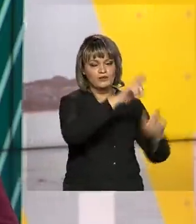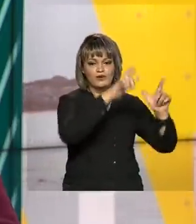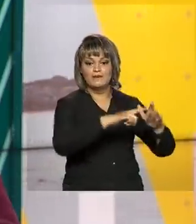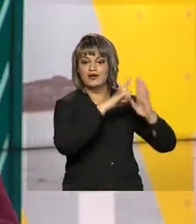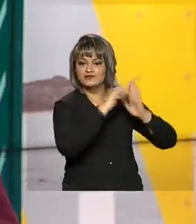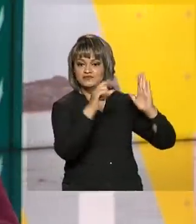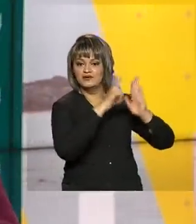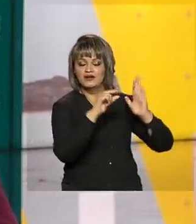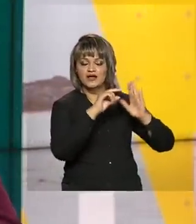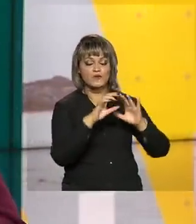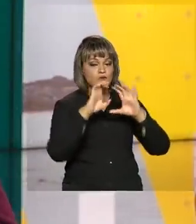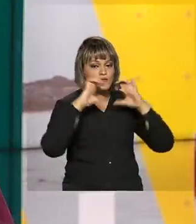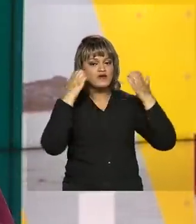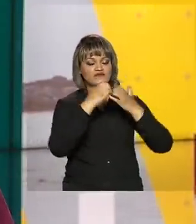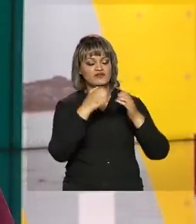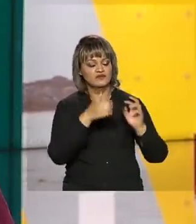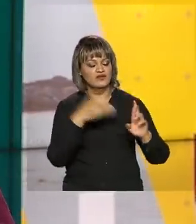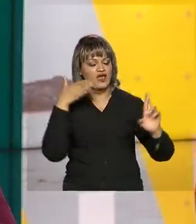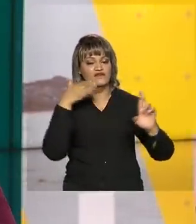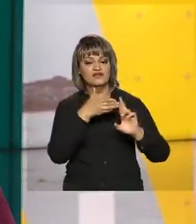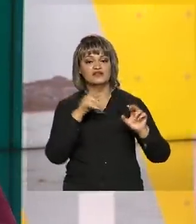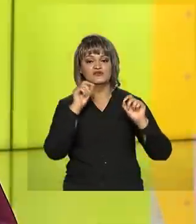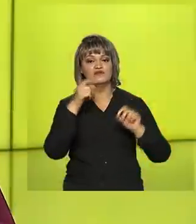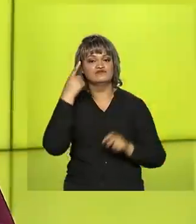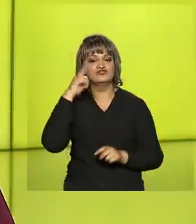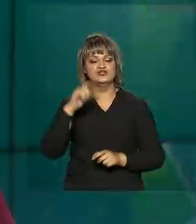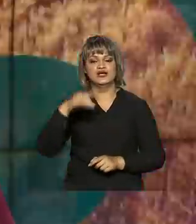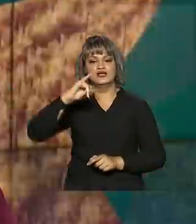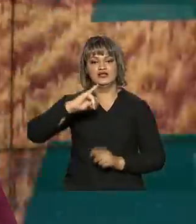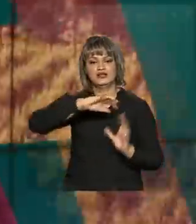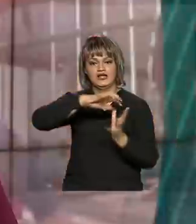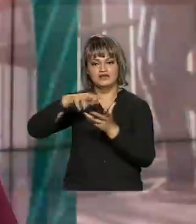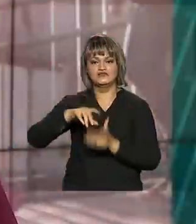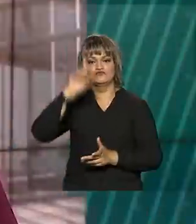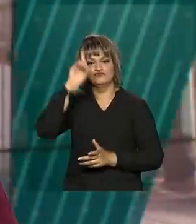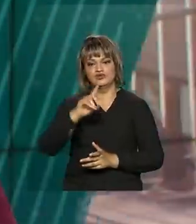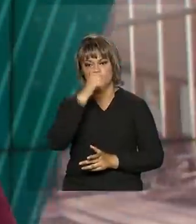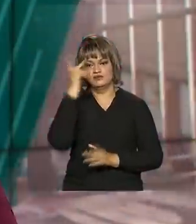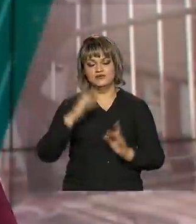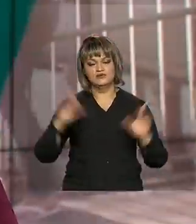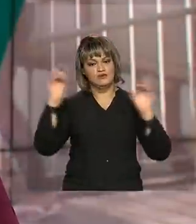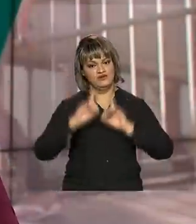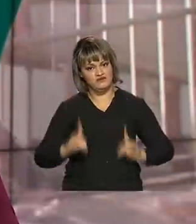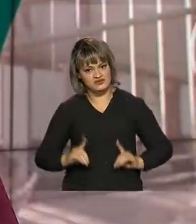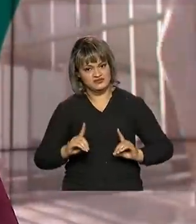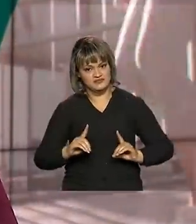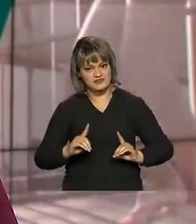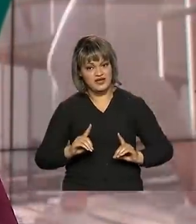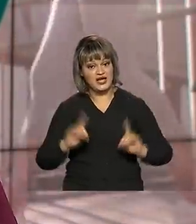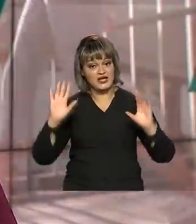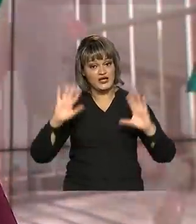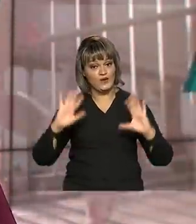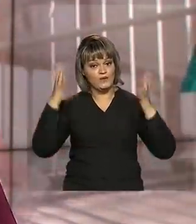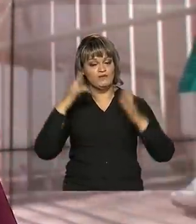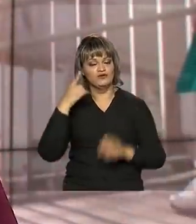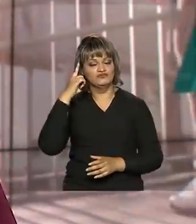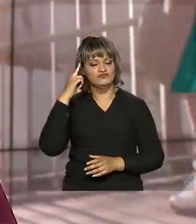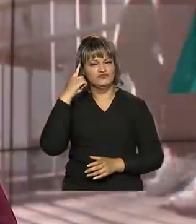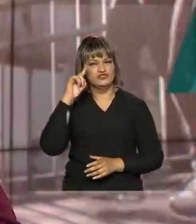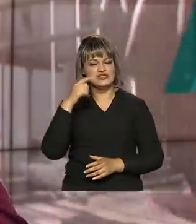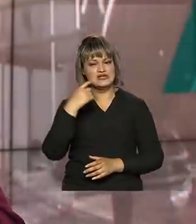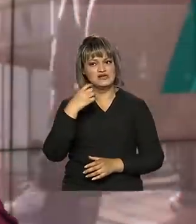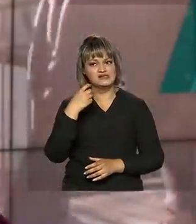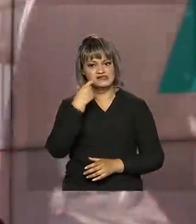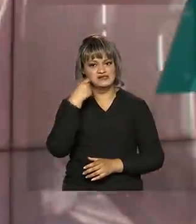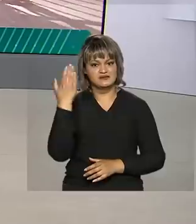Planalto, em cerimônia que fez referência ao Dia Internacional dos Direitos da Pessoa com Deficiência, comemorado na última sexta-feira,